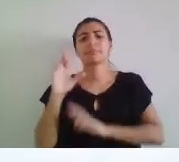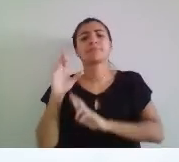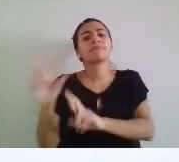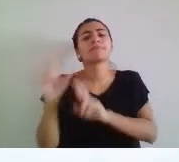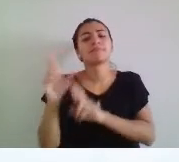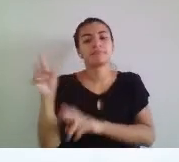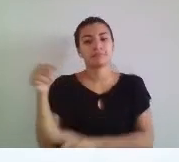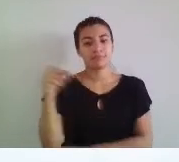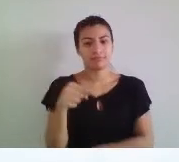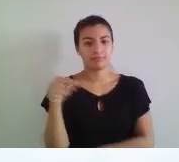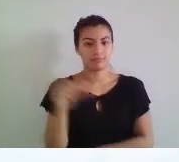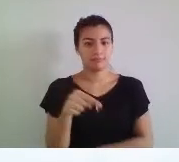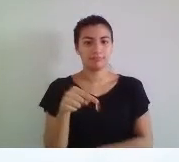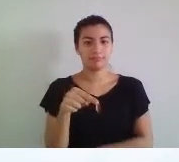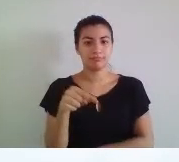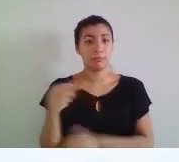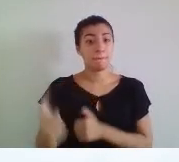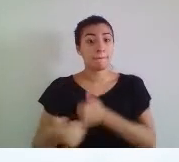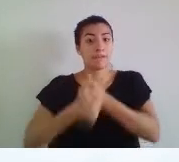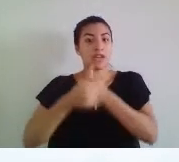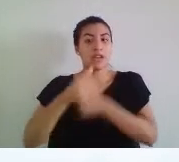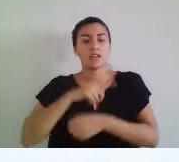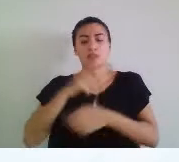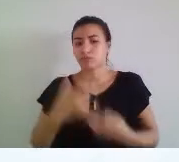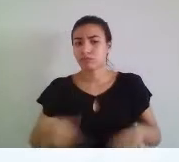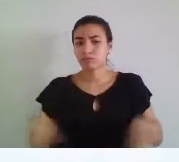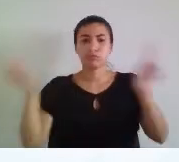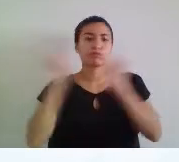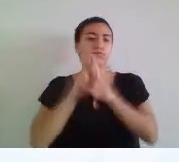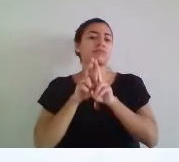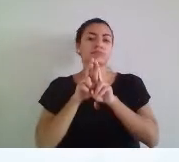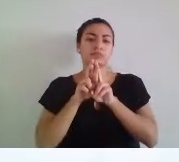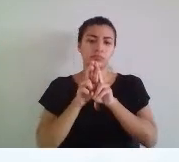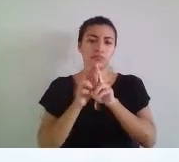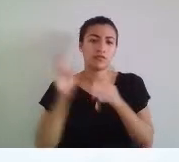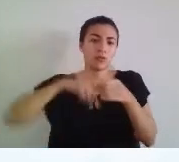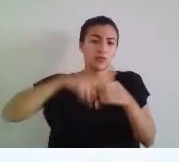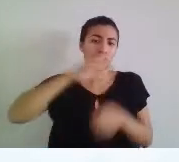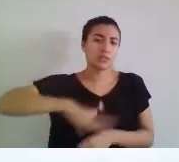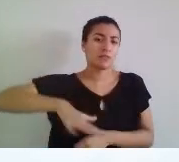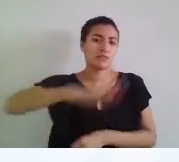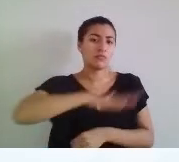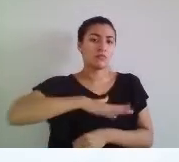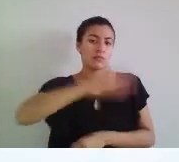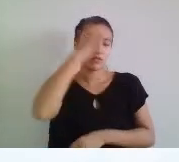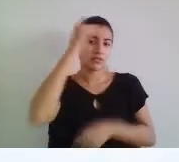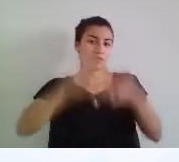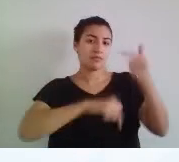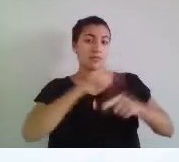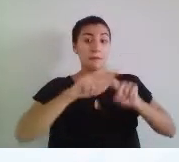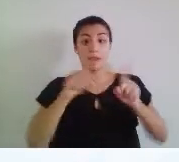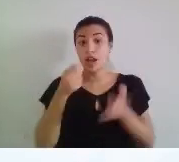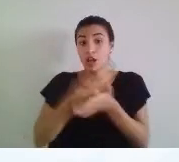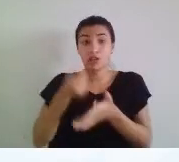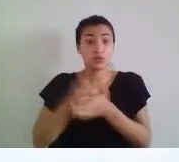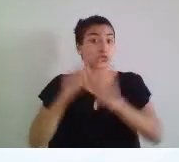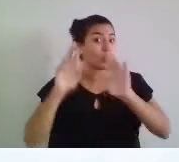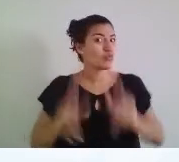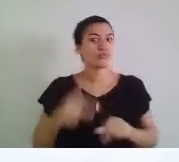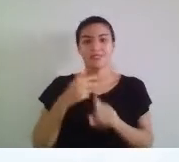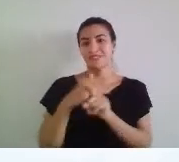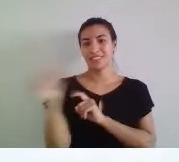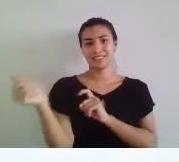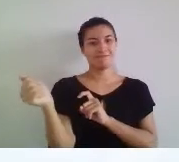né? Em breve, uma retomada de espaços para a classe trabalhadora, mas a luta não estará nunca vencida,